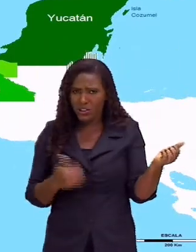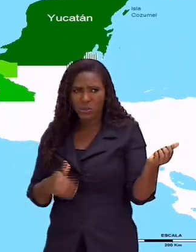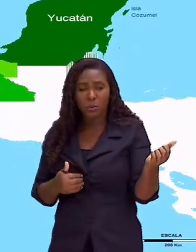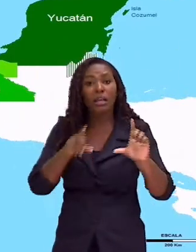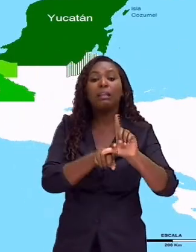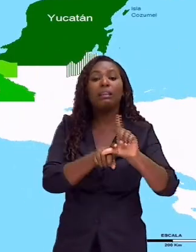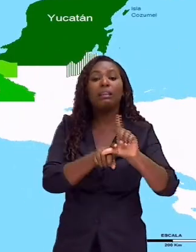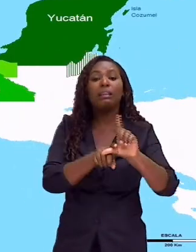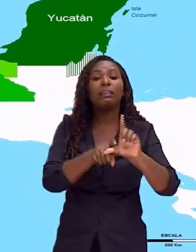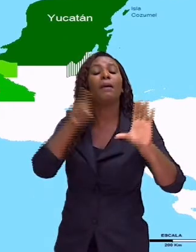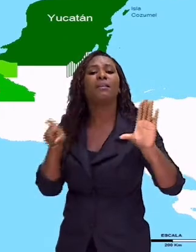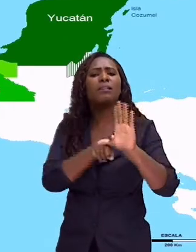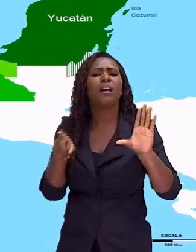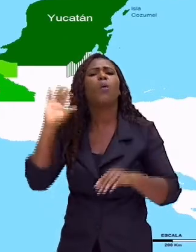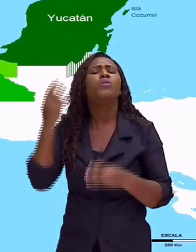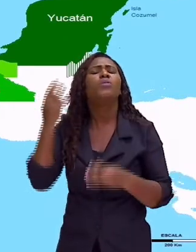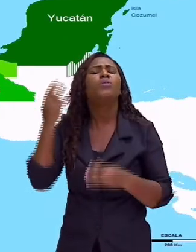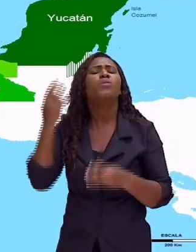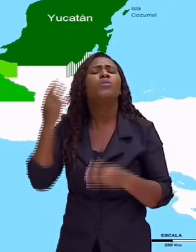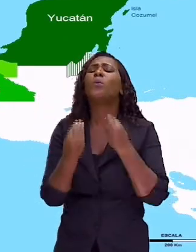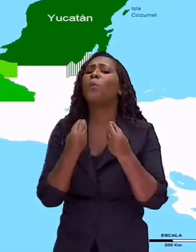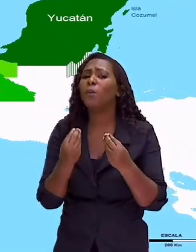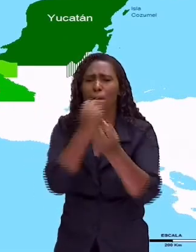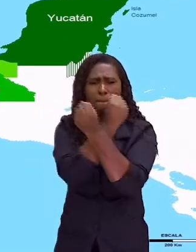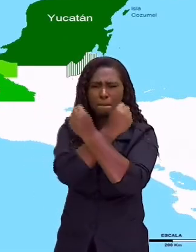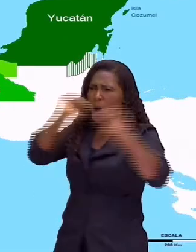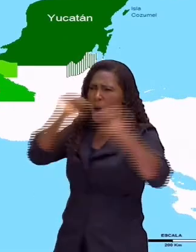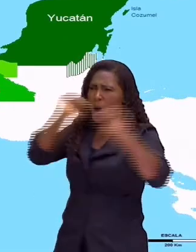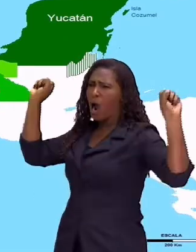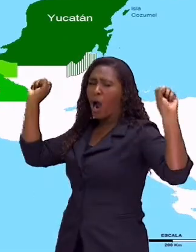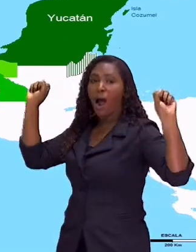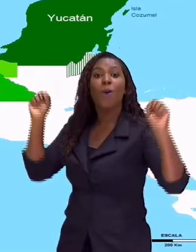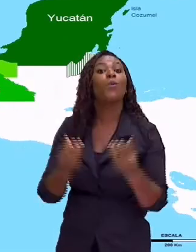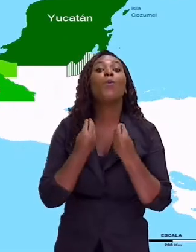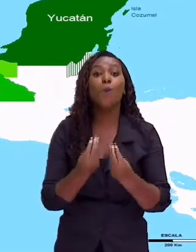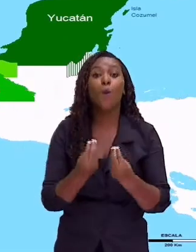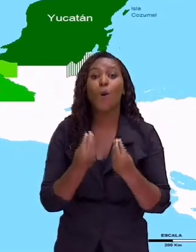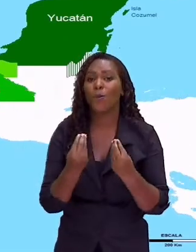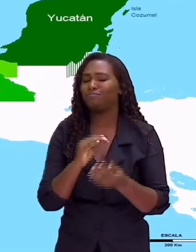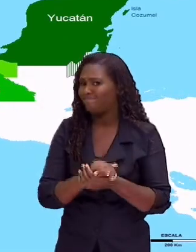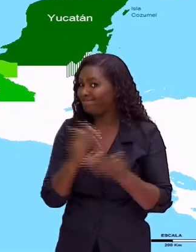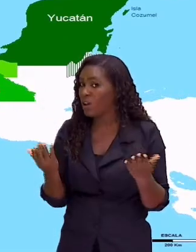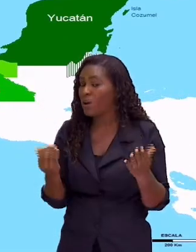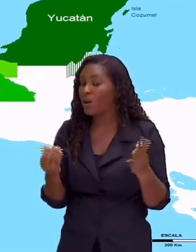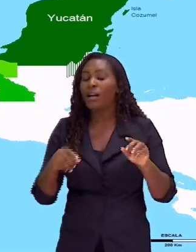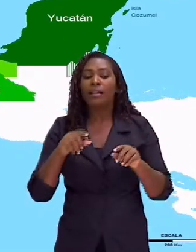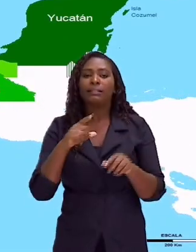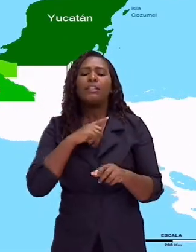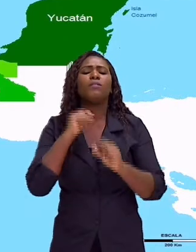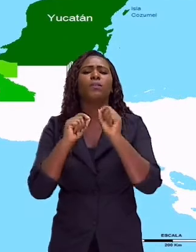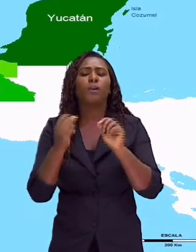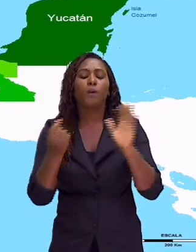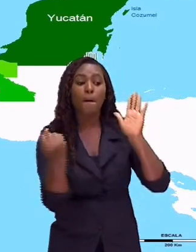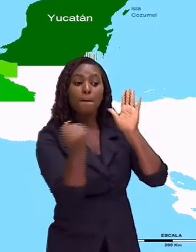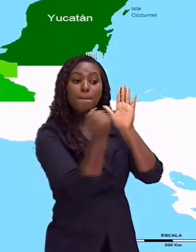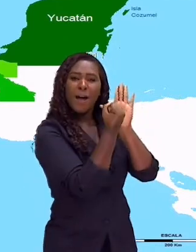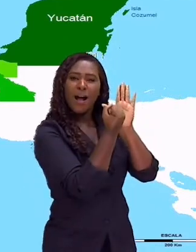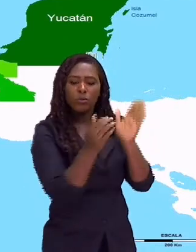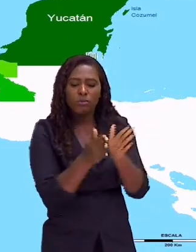processo de independência do México marcou a quebra do pacto colonial em uma das mais